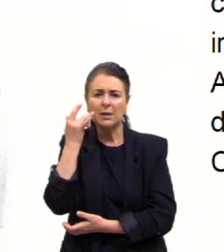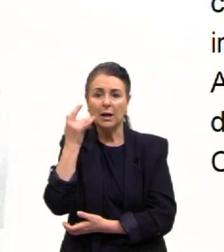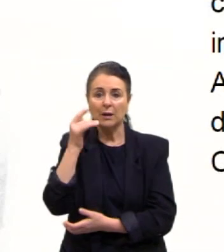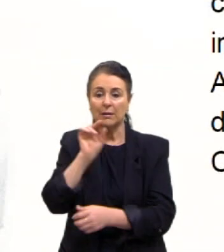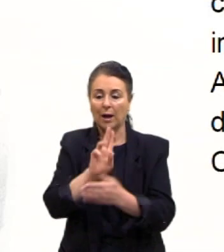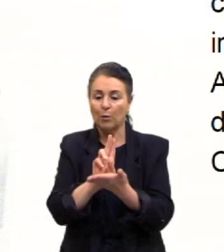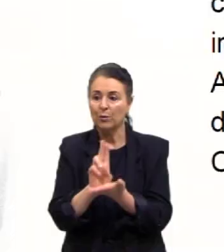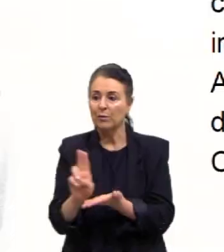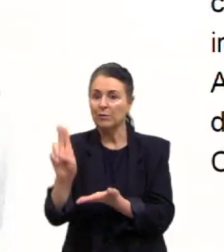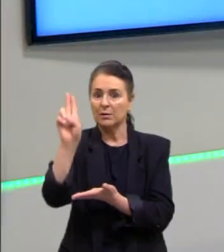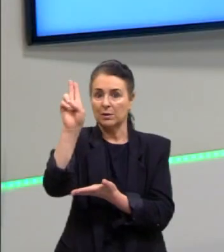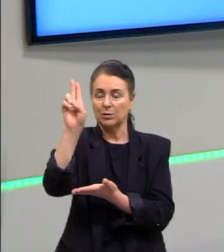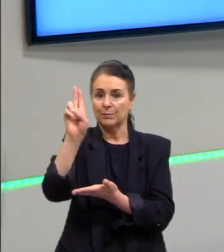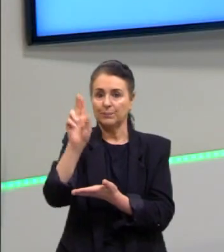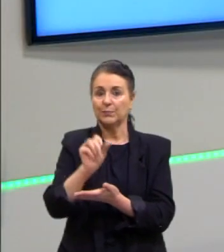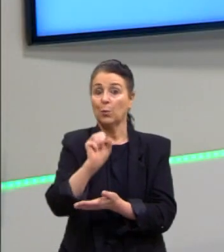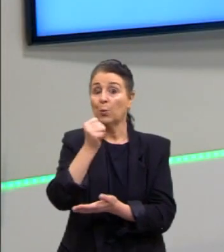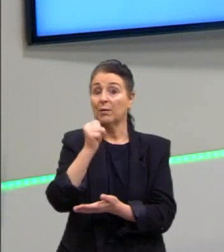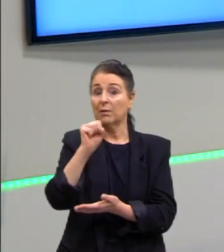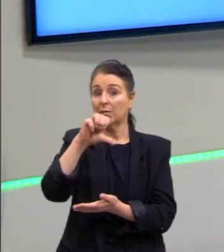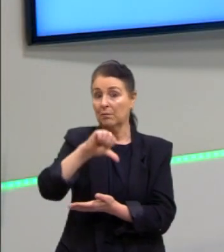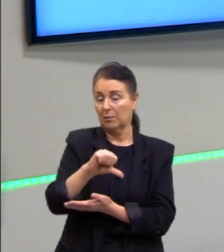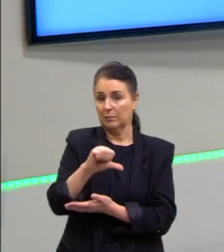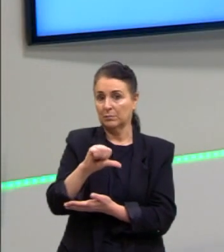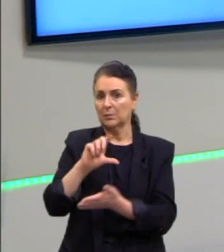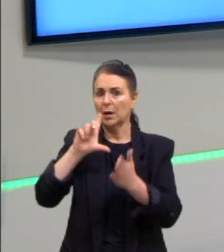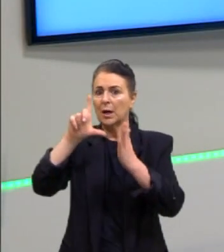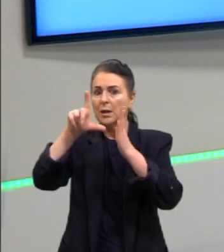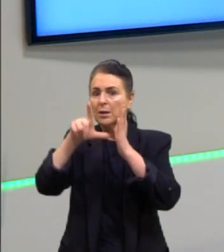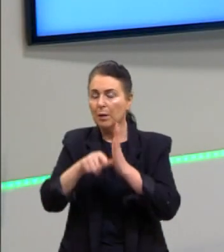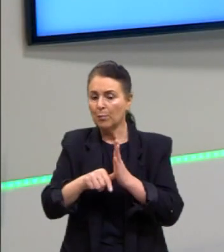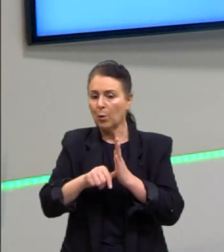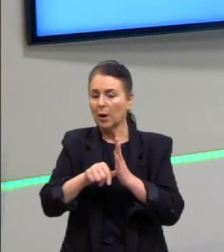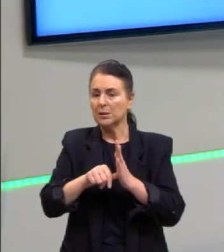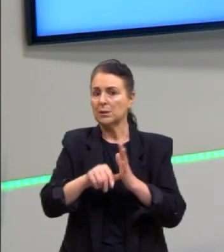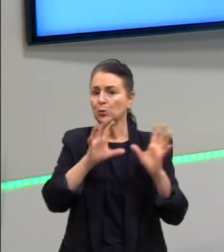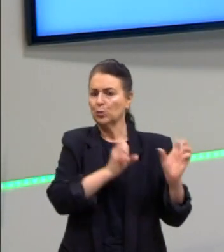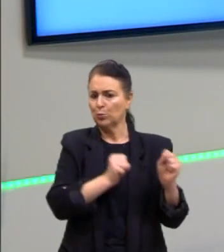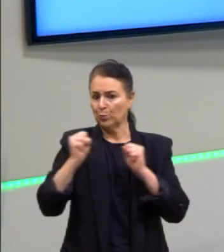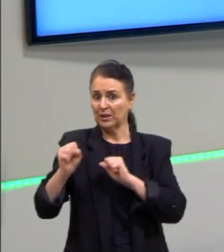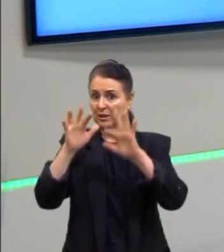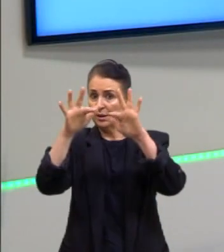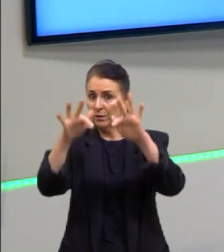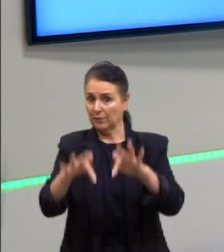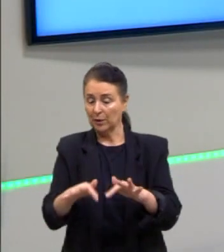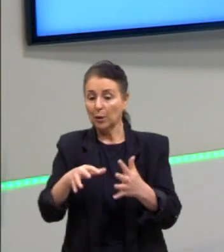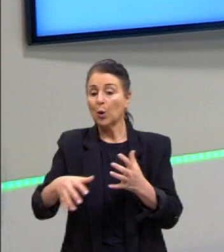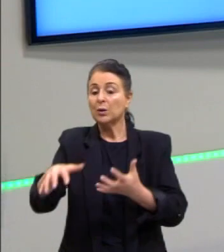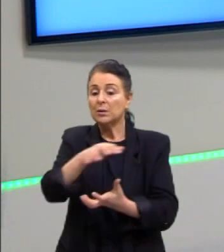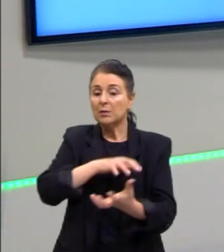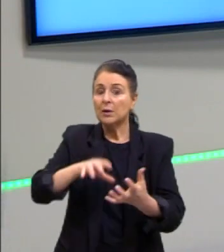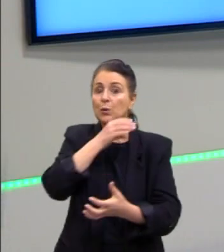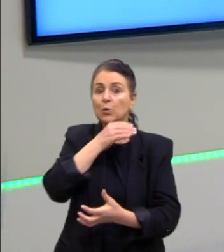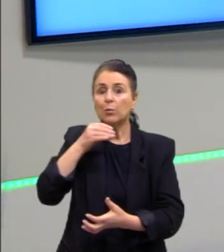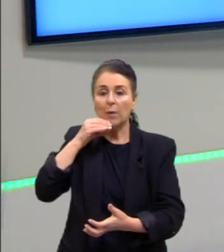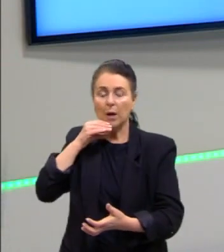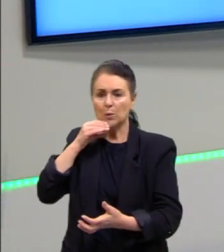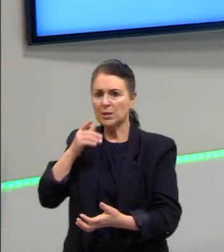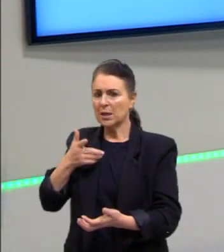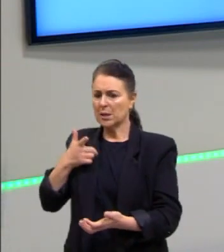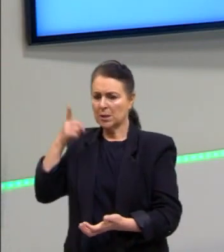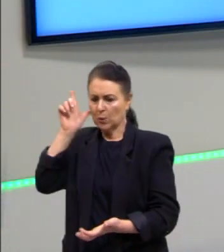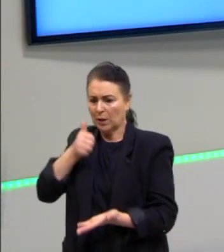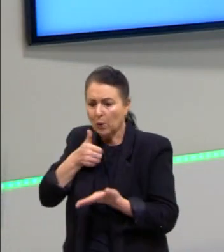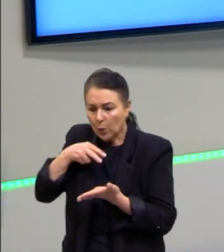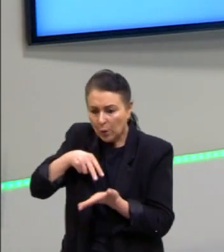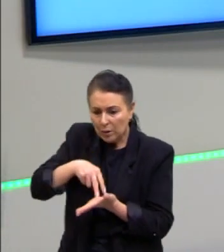vamos lá após a tomada do Poder os revolucionários cubanos encontraram muita resistência por parte da